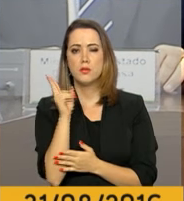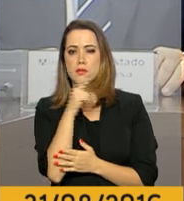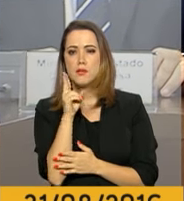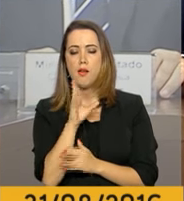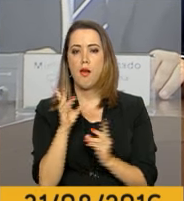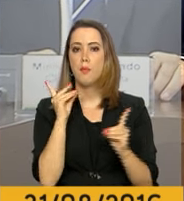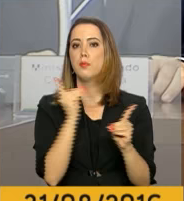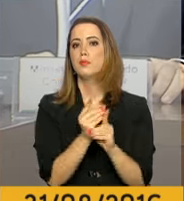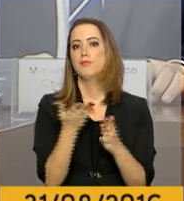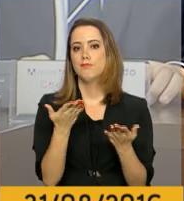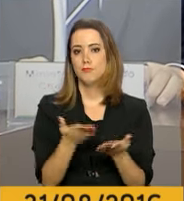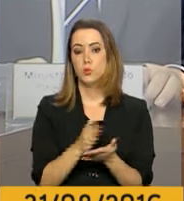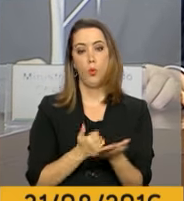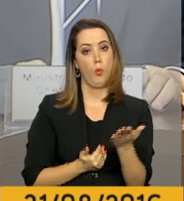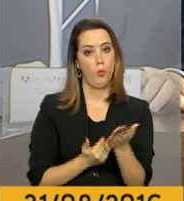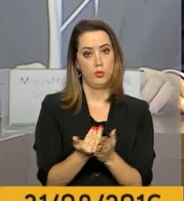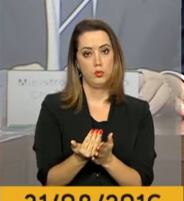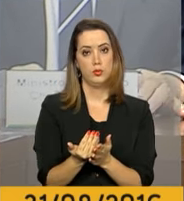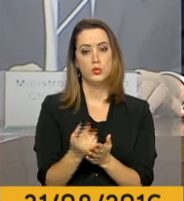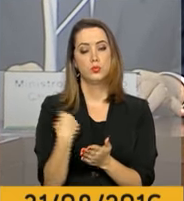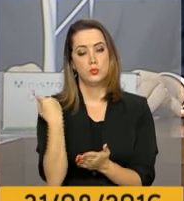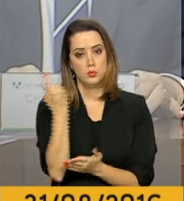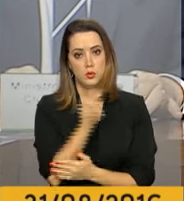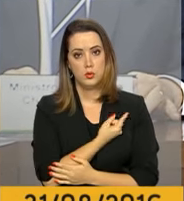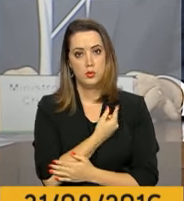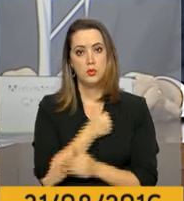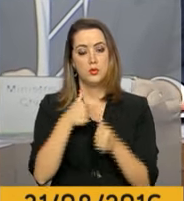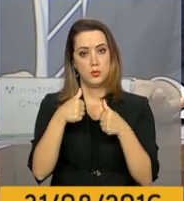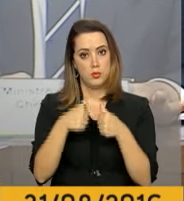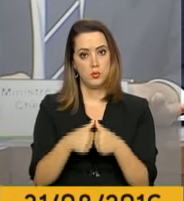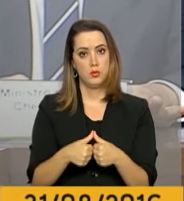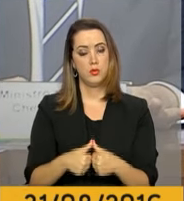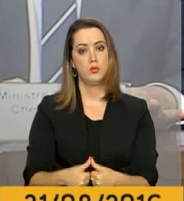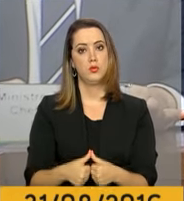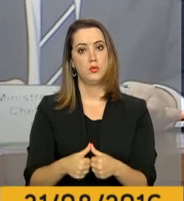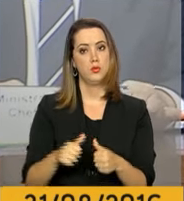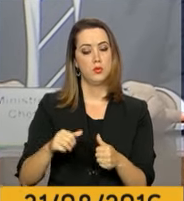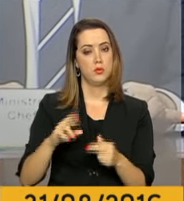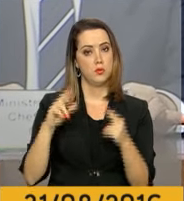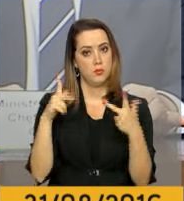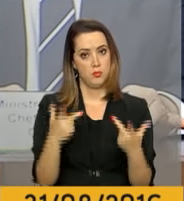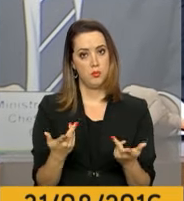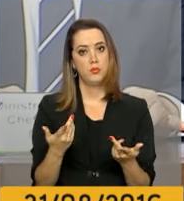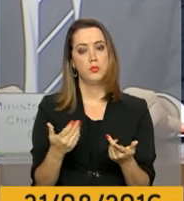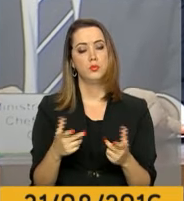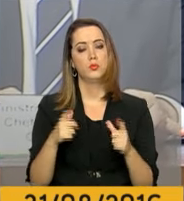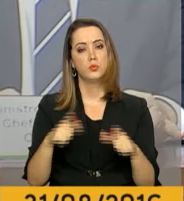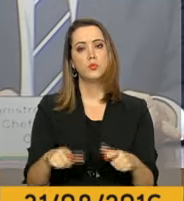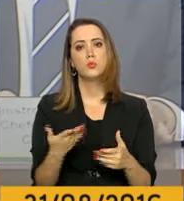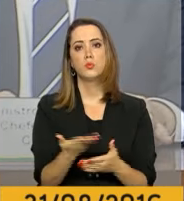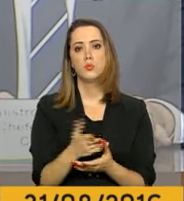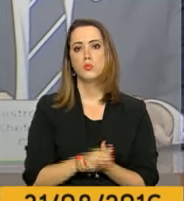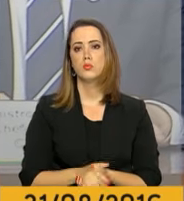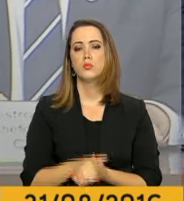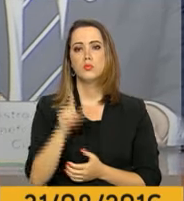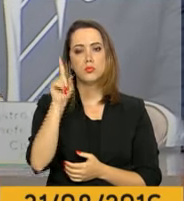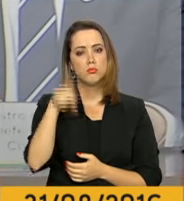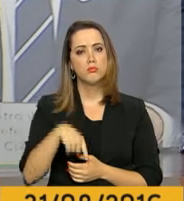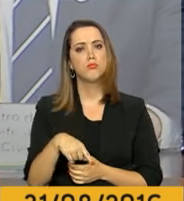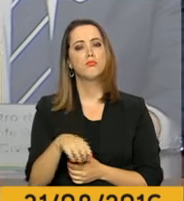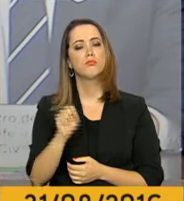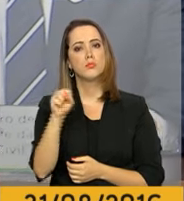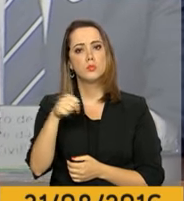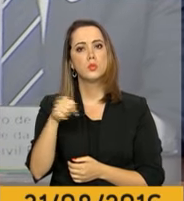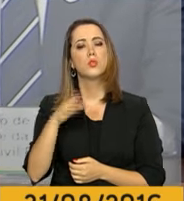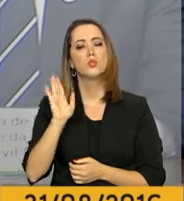Que a partir de hoje, nós estamos ocupando uma outra posição. Evidentemente, já disse